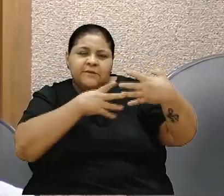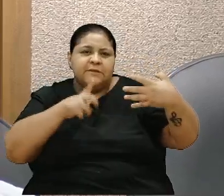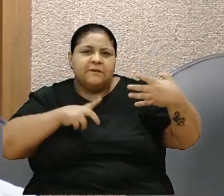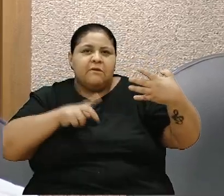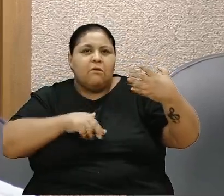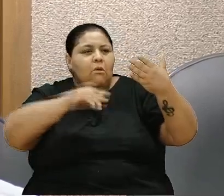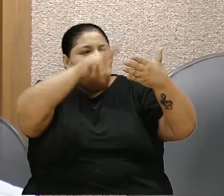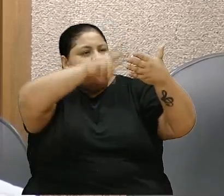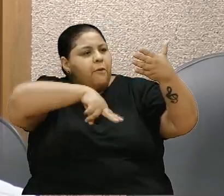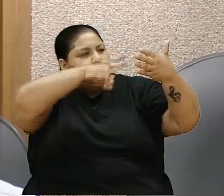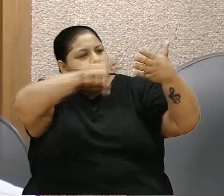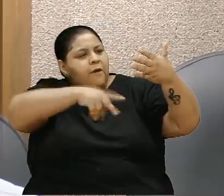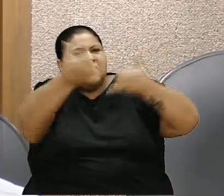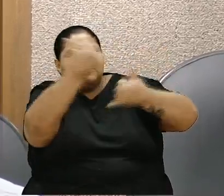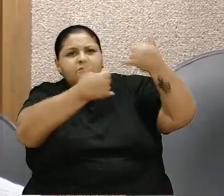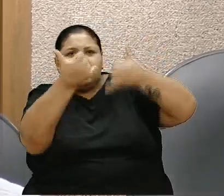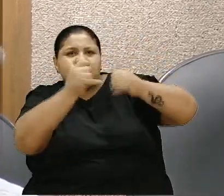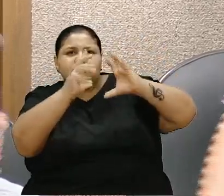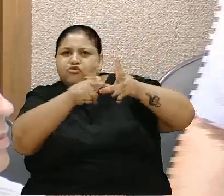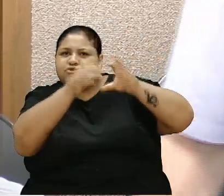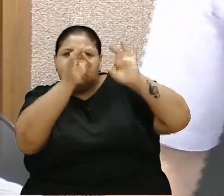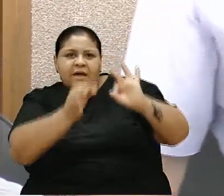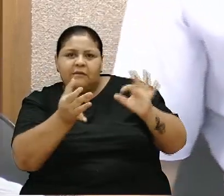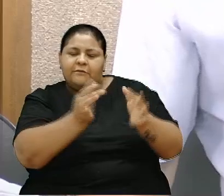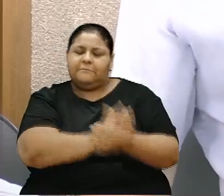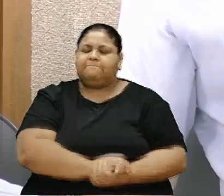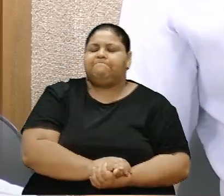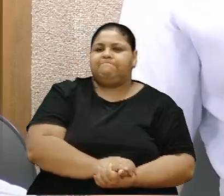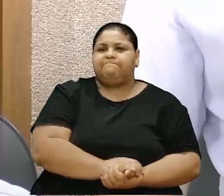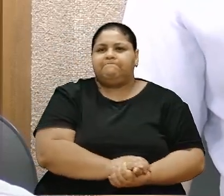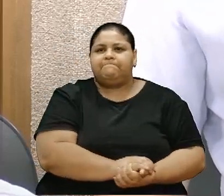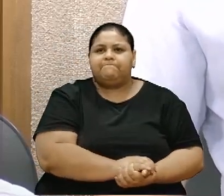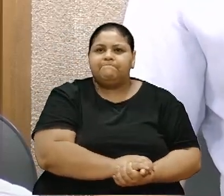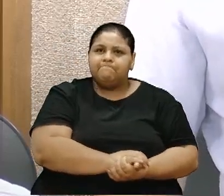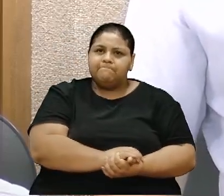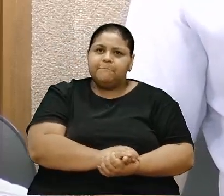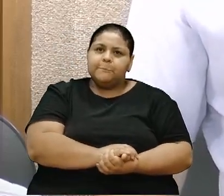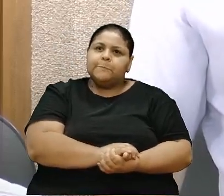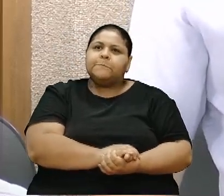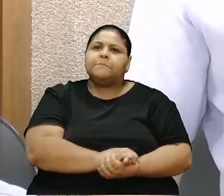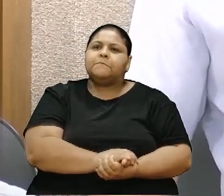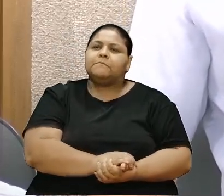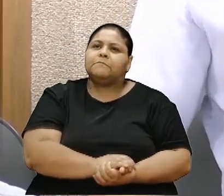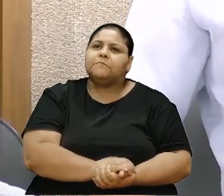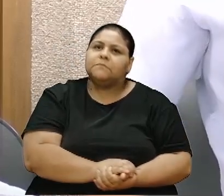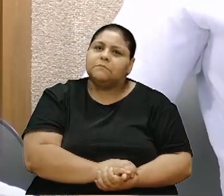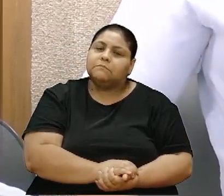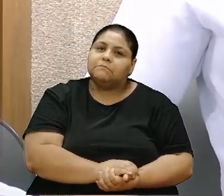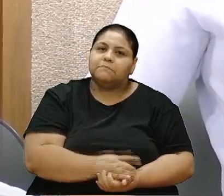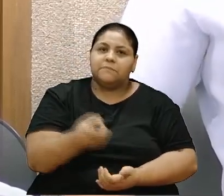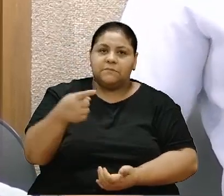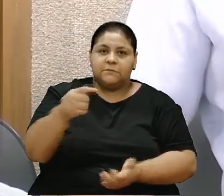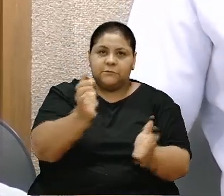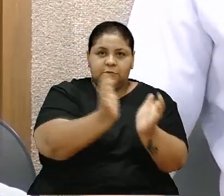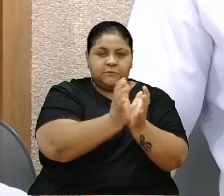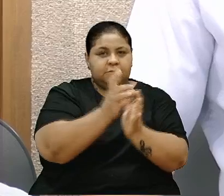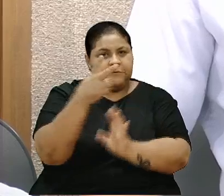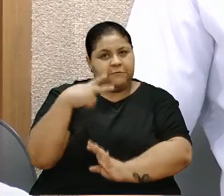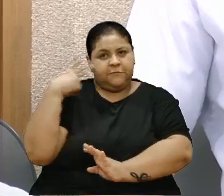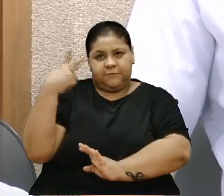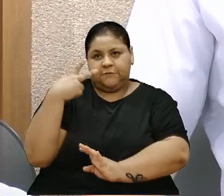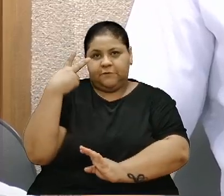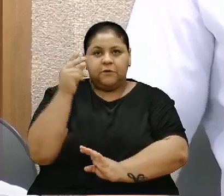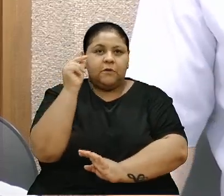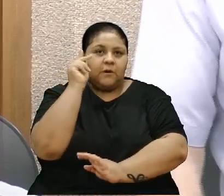esse tipo de informação. Eu só vou, até estava falando aqui, eu e o meu colega vereador aqui, o